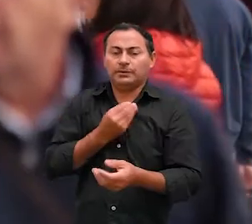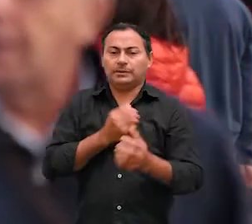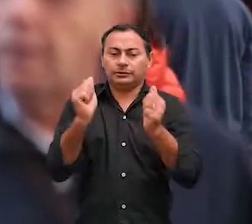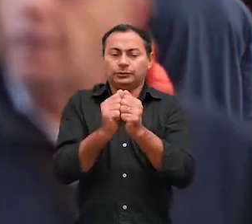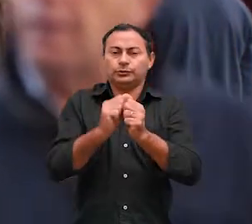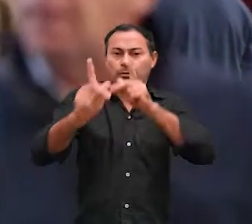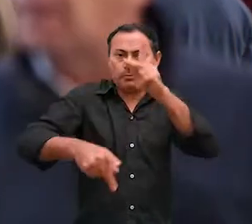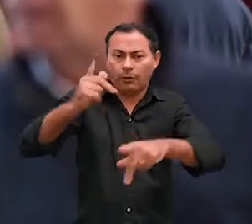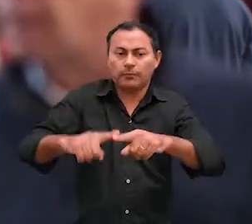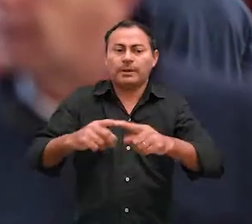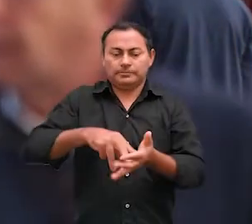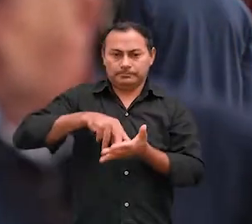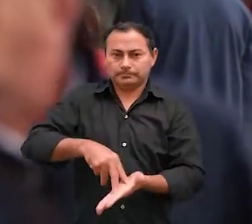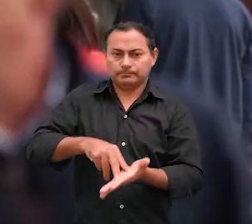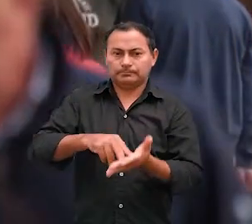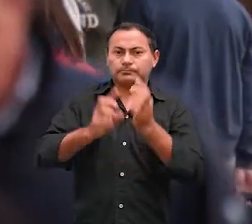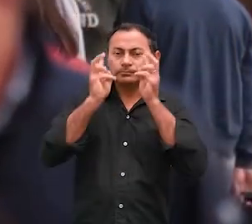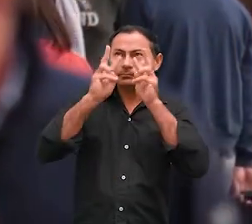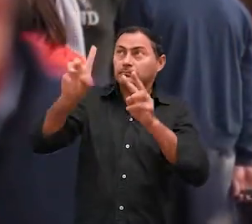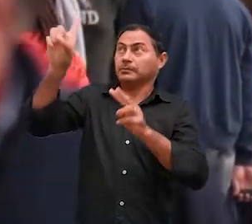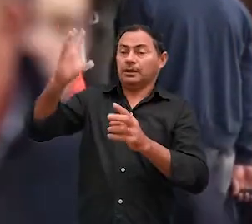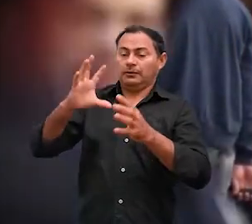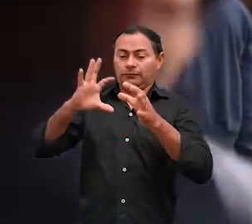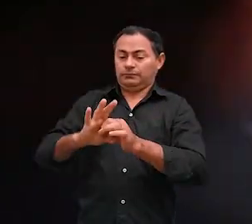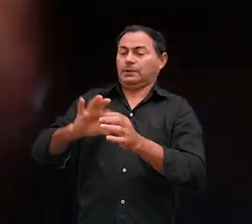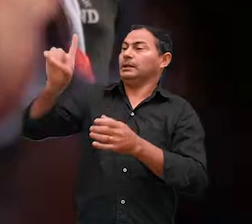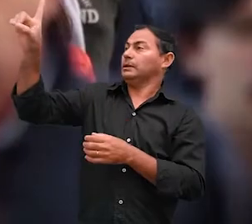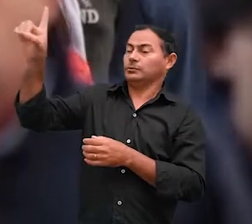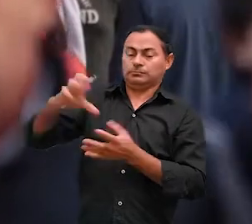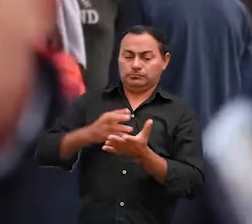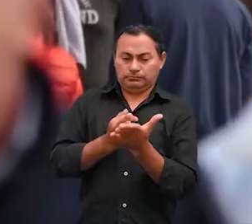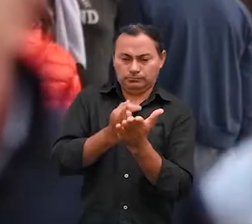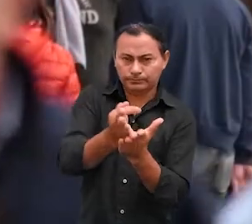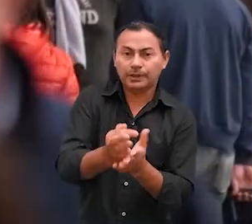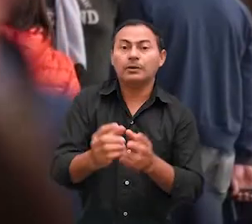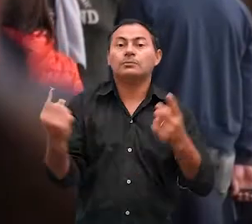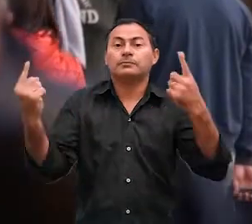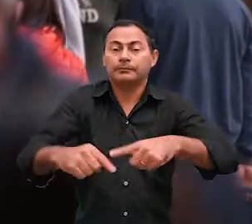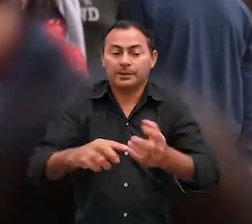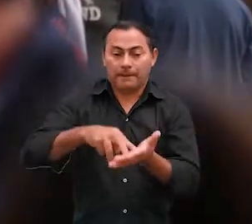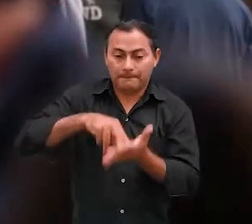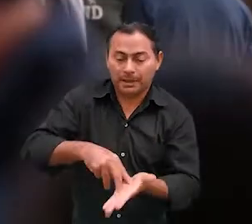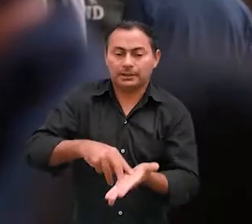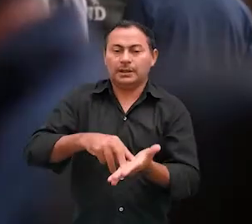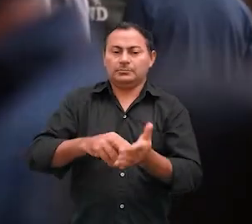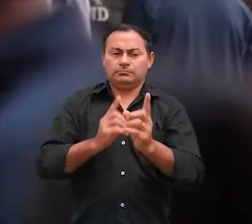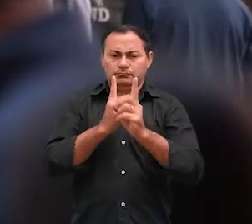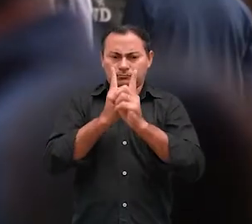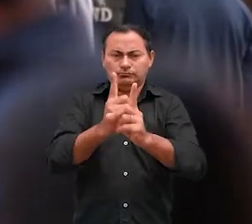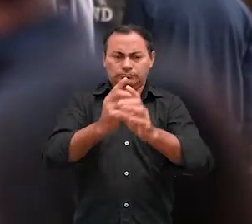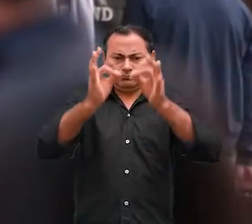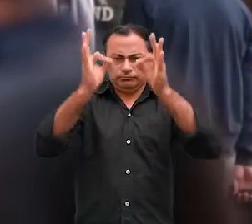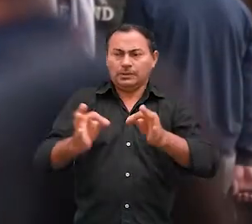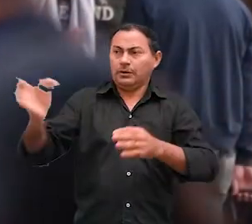andando entre as multidões mas que mantém seu olhar fixo no alto o desafio de manter as